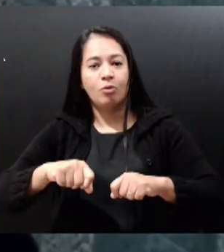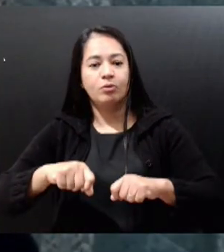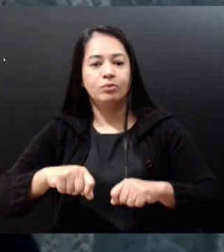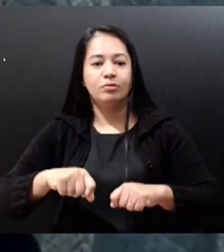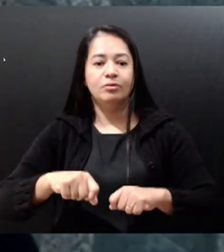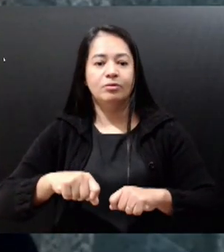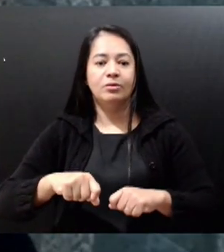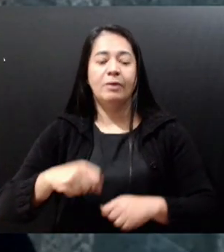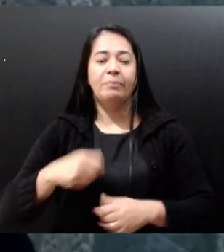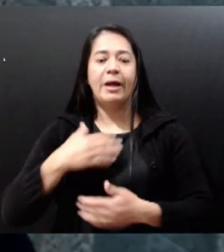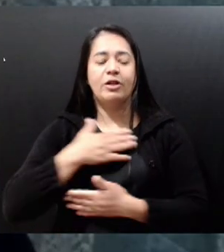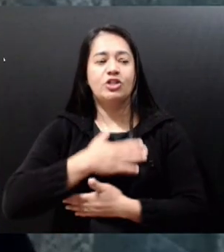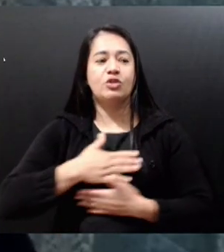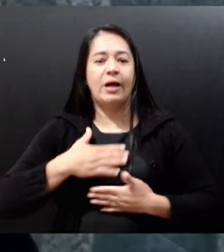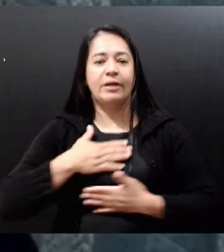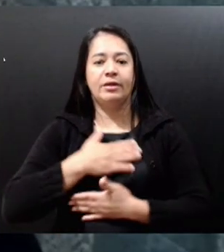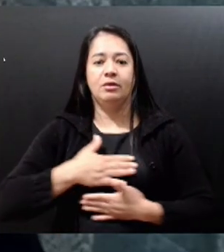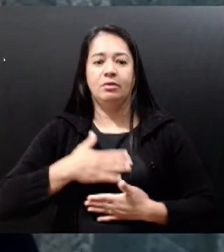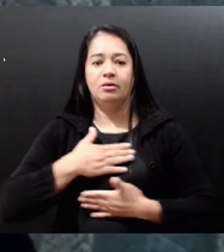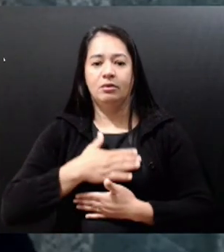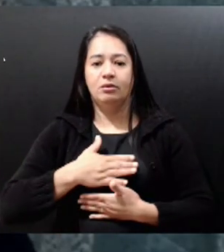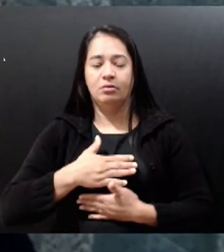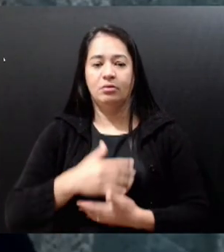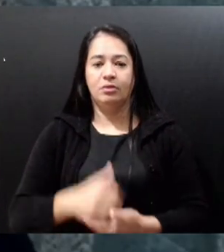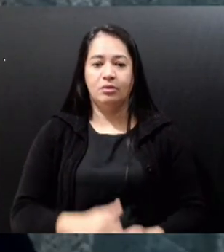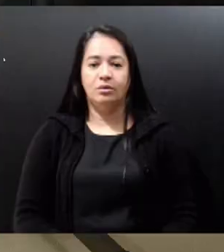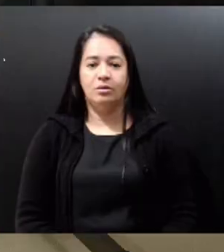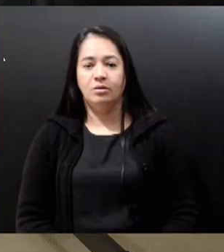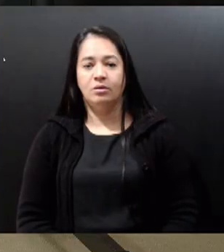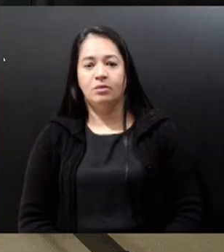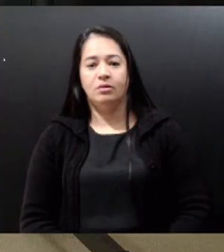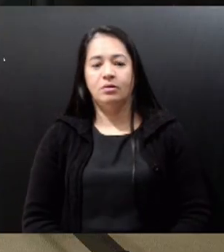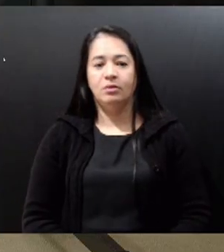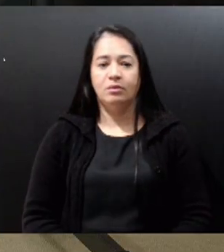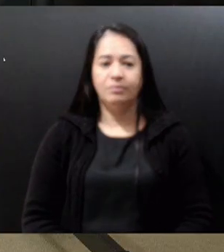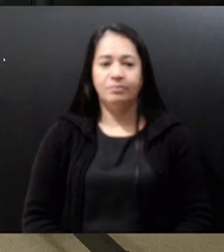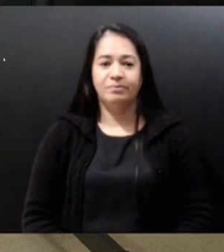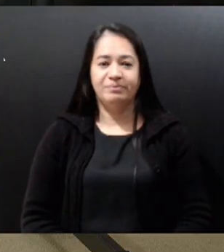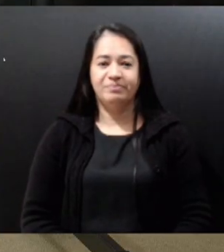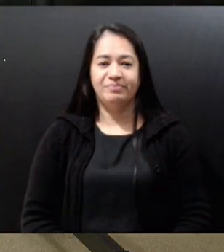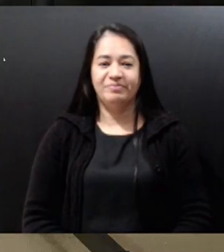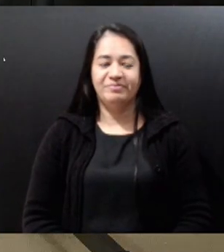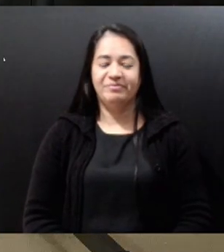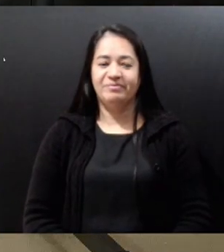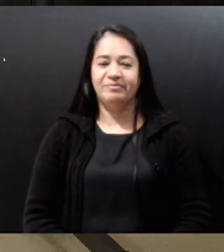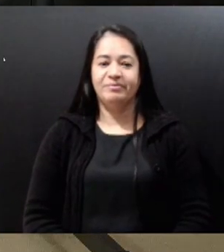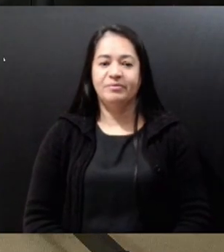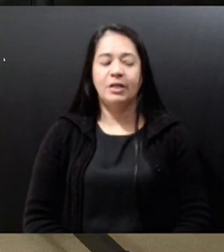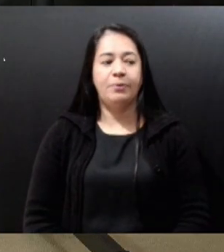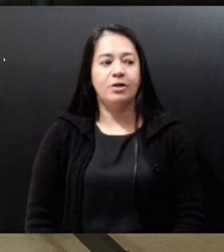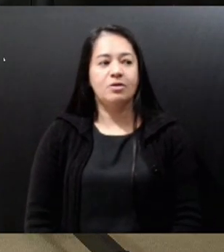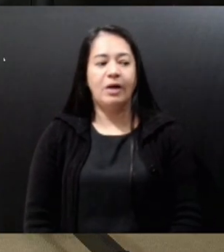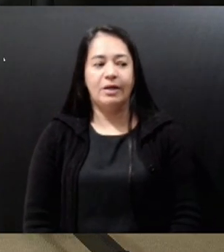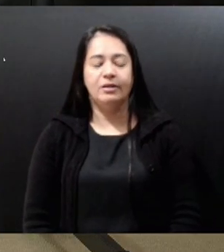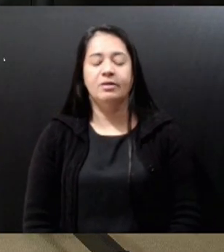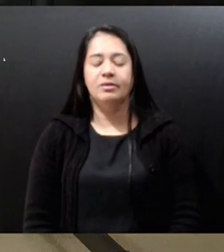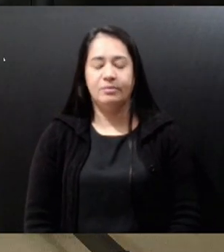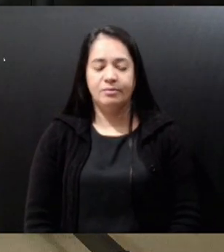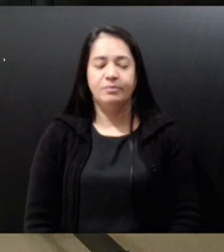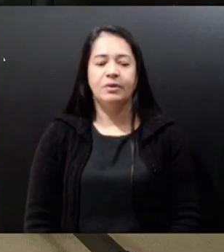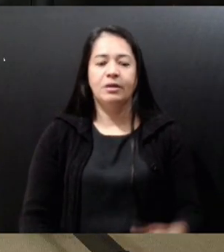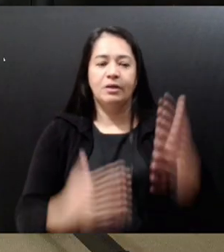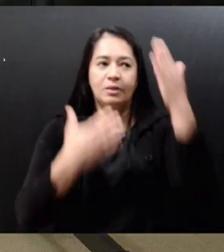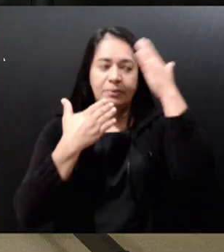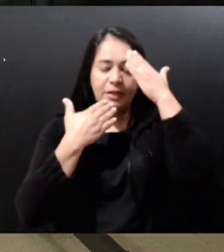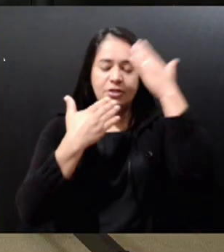Estou à disposição para qualquer outro convite. Muito obrigada e bom dia. Agradecendo também você, Marina, mais uma vez com